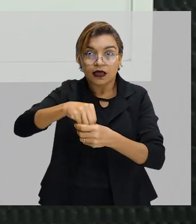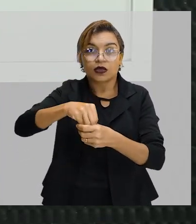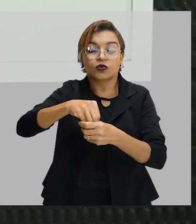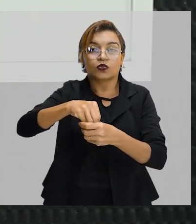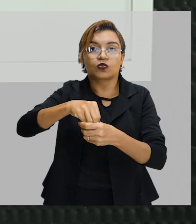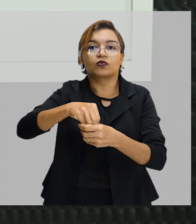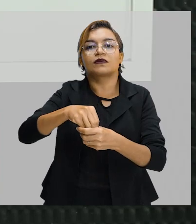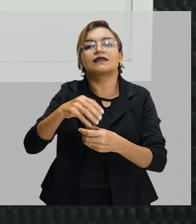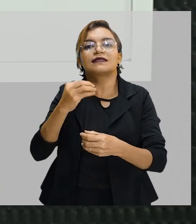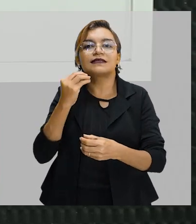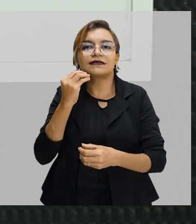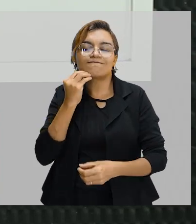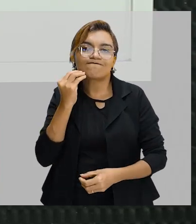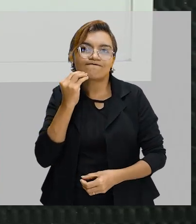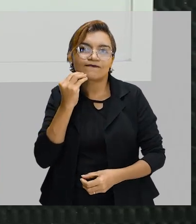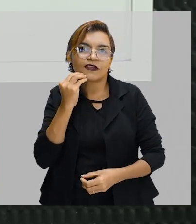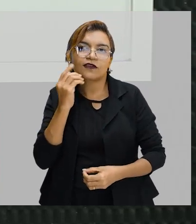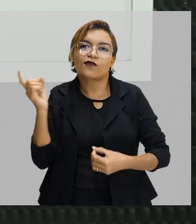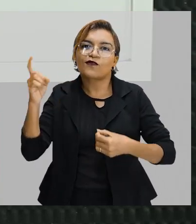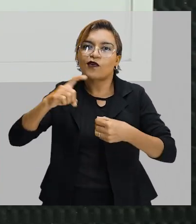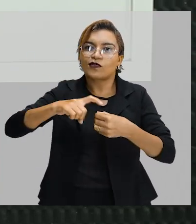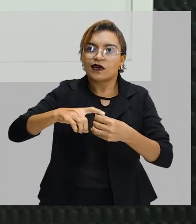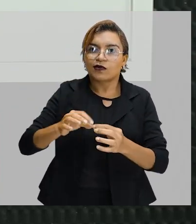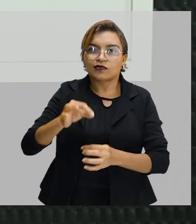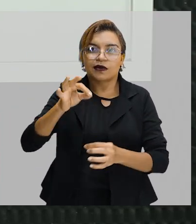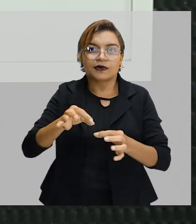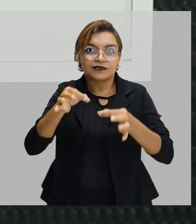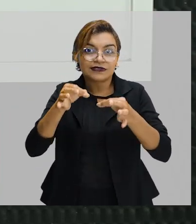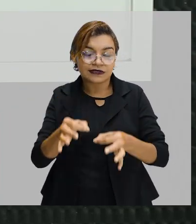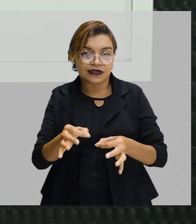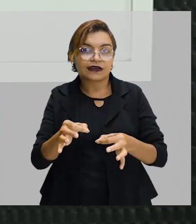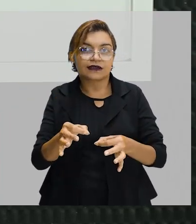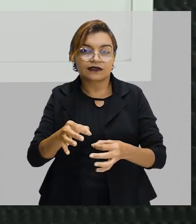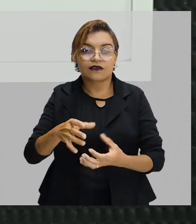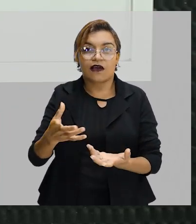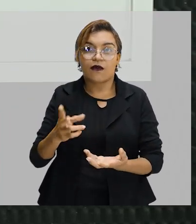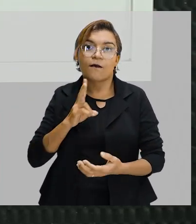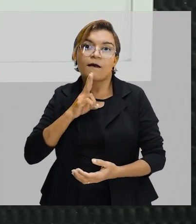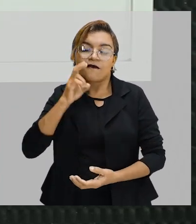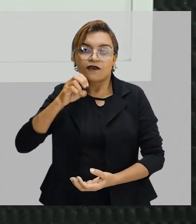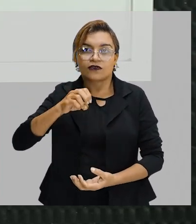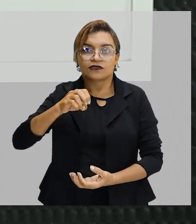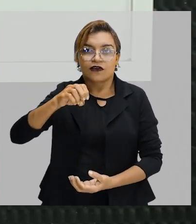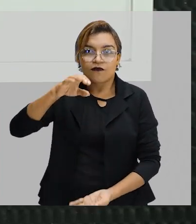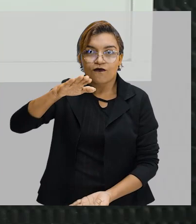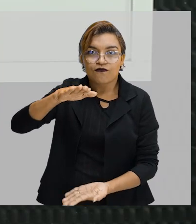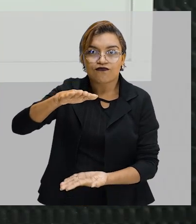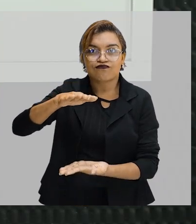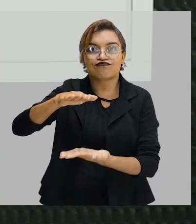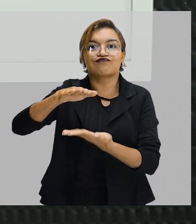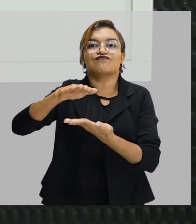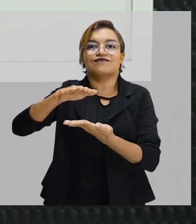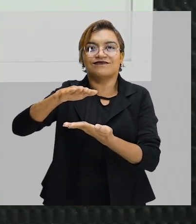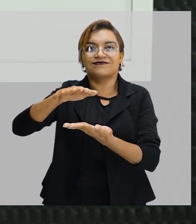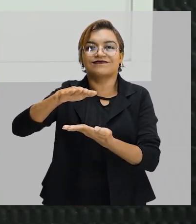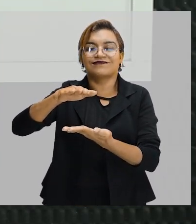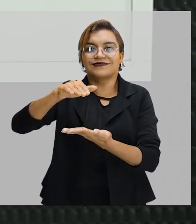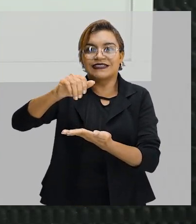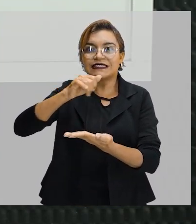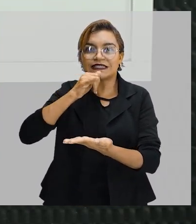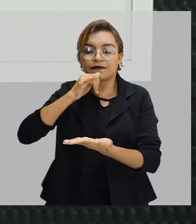vai tentar restituir para o seu tamanho original. Ou seja, ela vai fazer uma força para cima. Tá